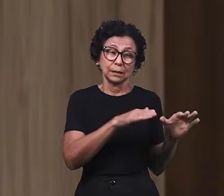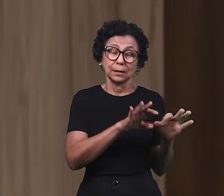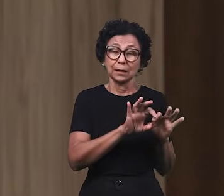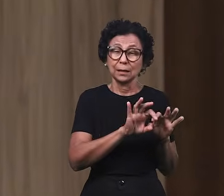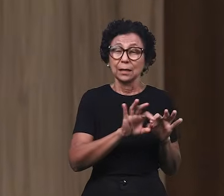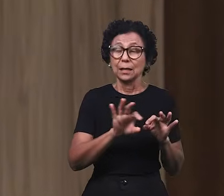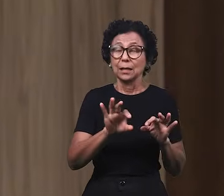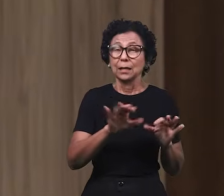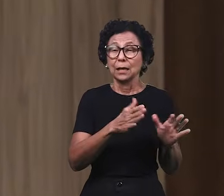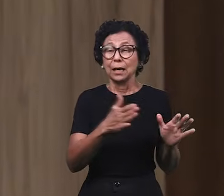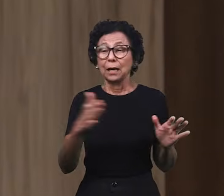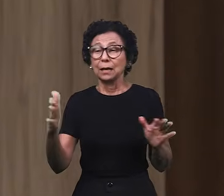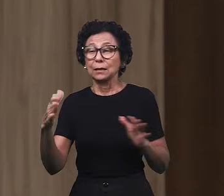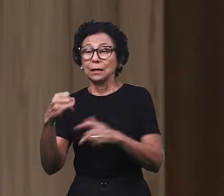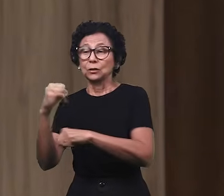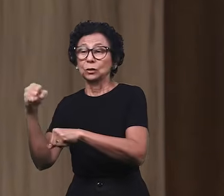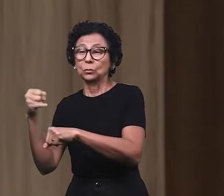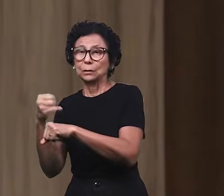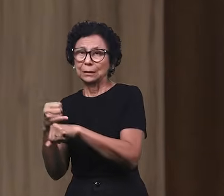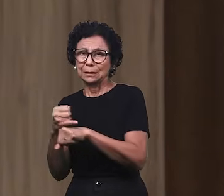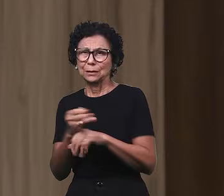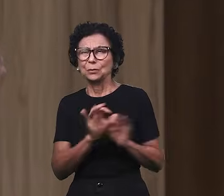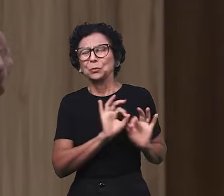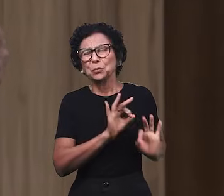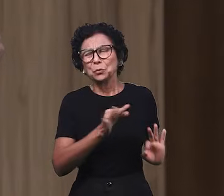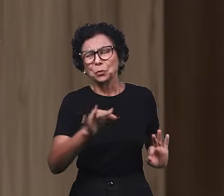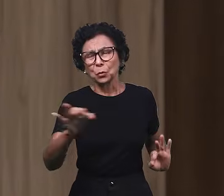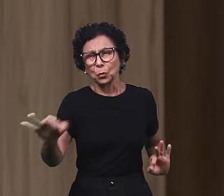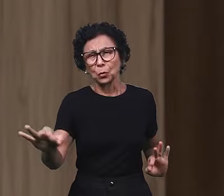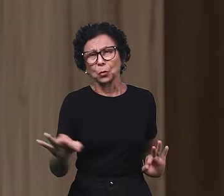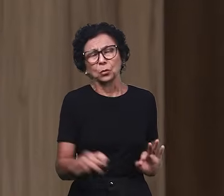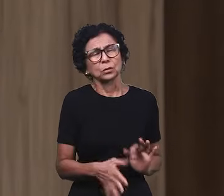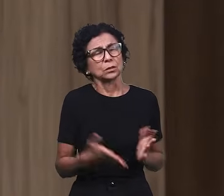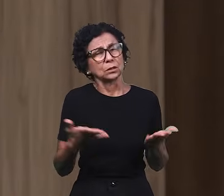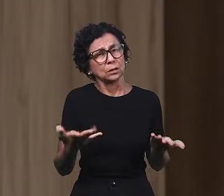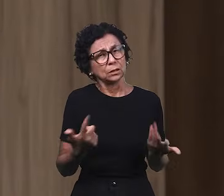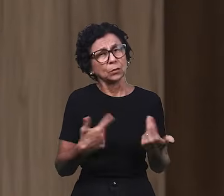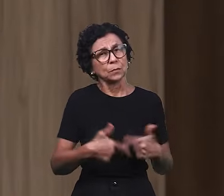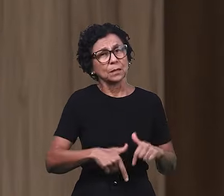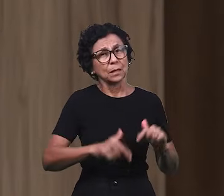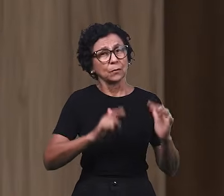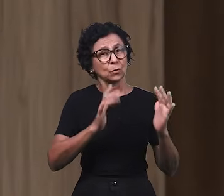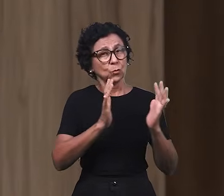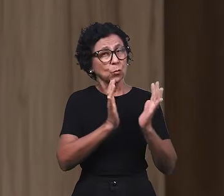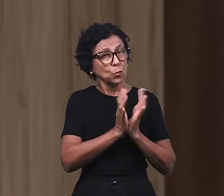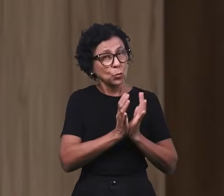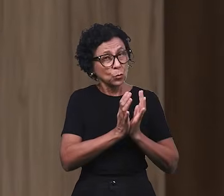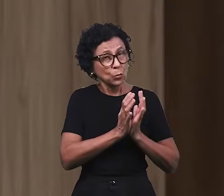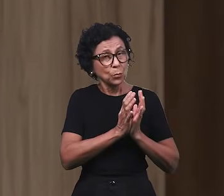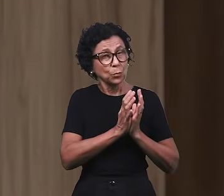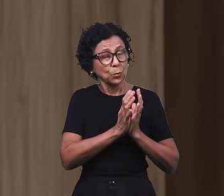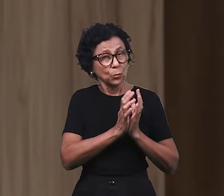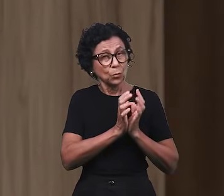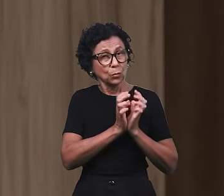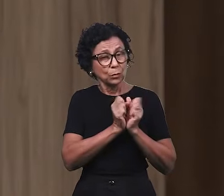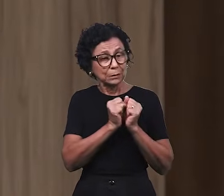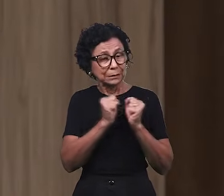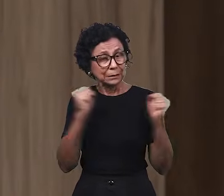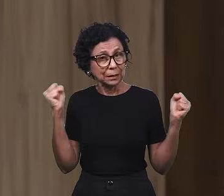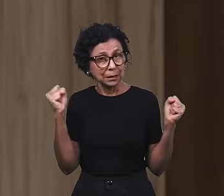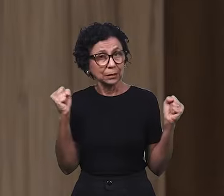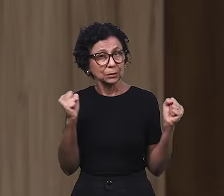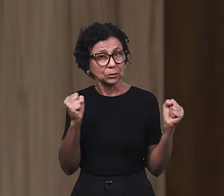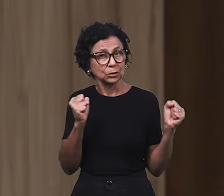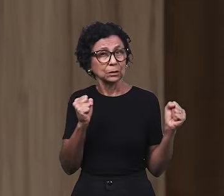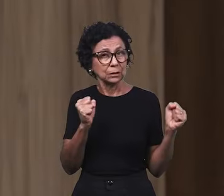Jerusalém, eles certamente vieram com uma grande comitiva. E aí, imagina, essa comitiva,